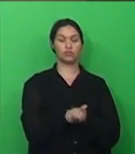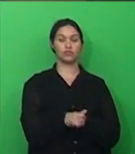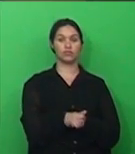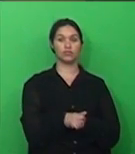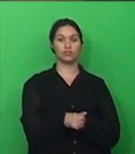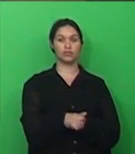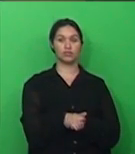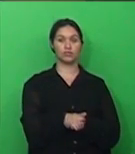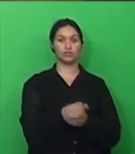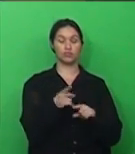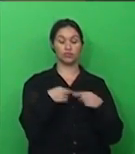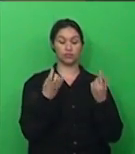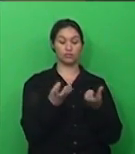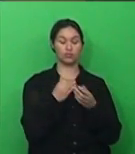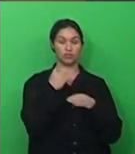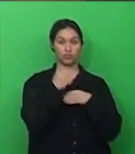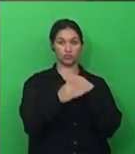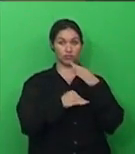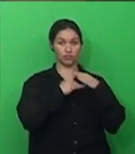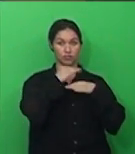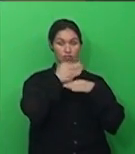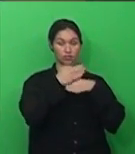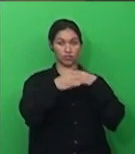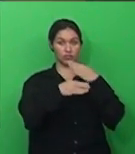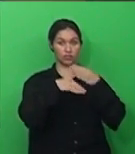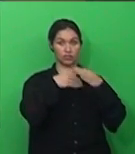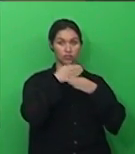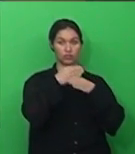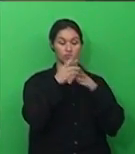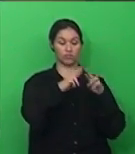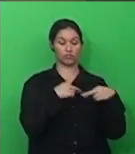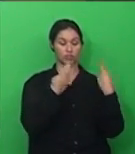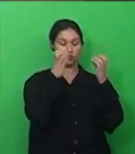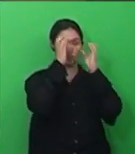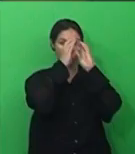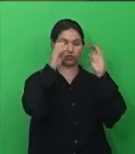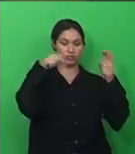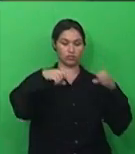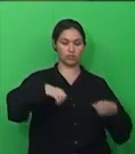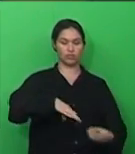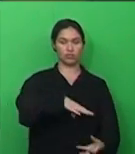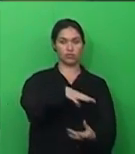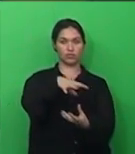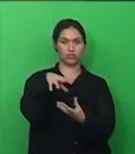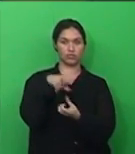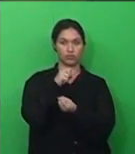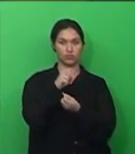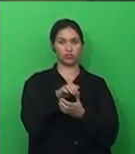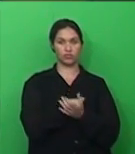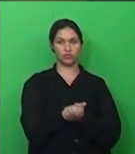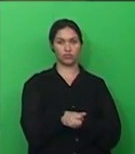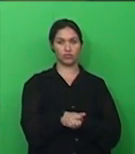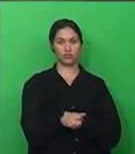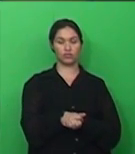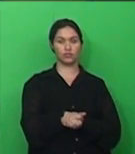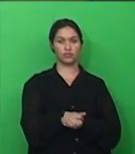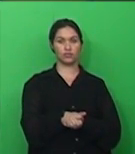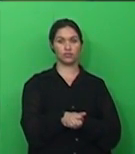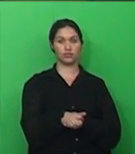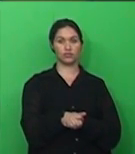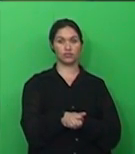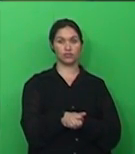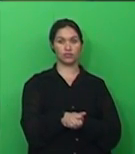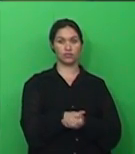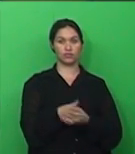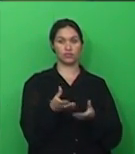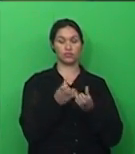pretende construir o reino dos céus aqui na Terra. Não é fácil, mas é uma utopia que a gente pretende dividir e fazer com que